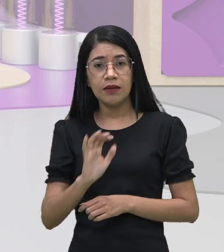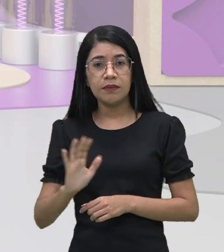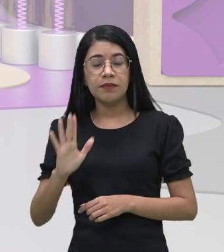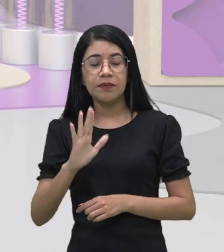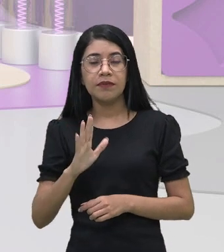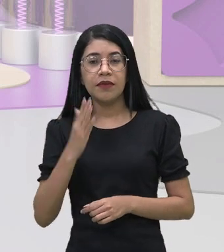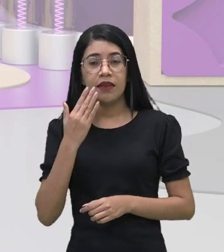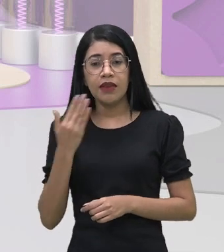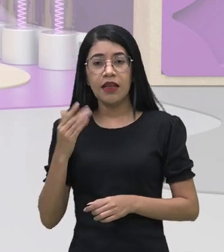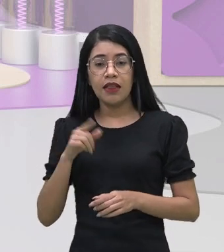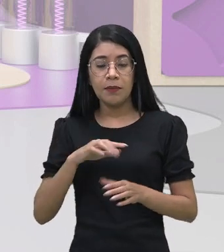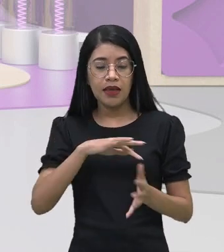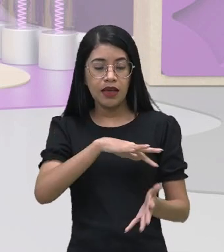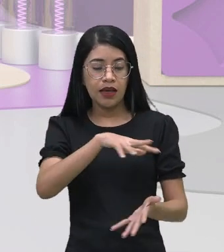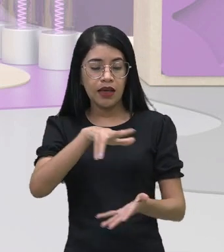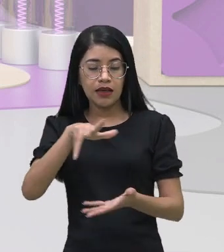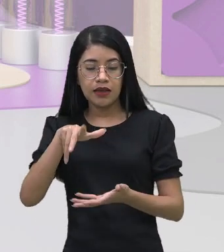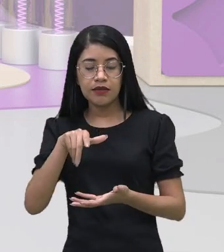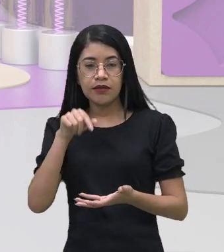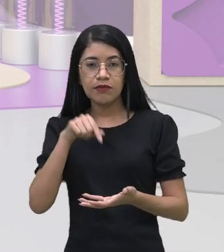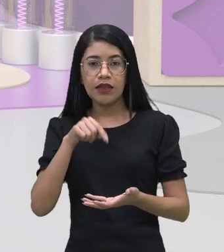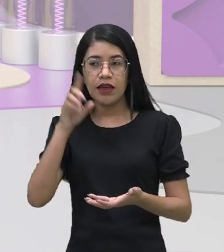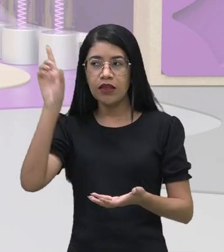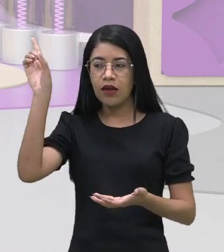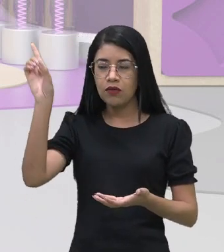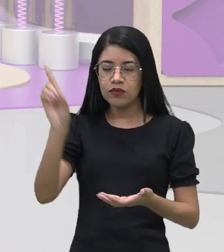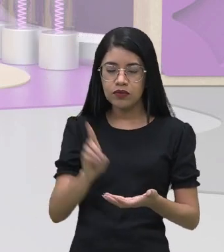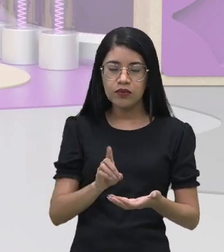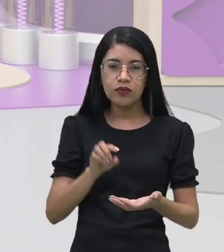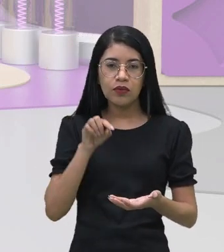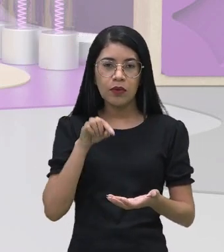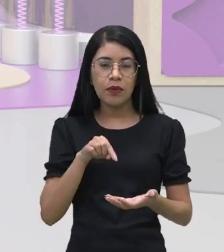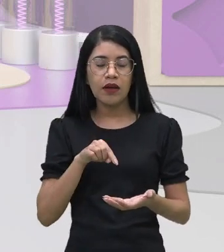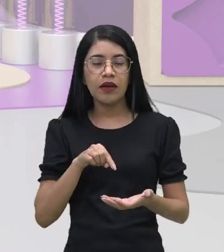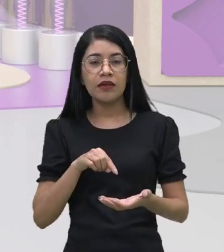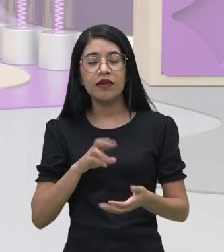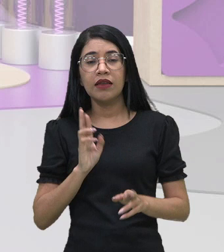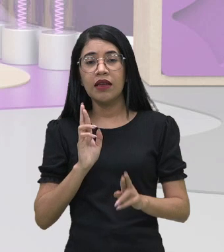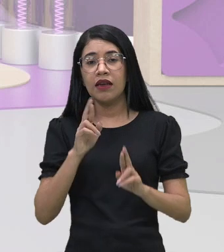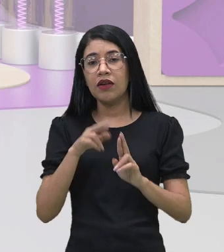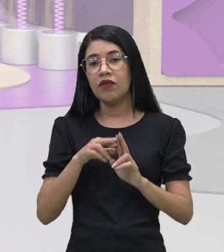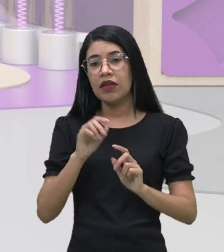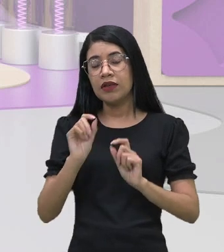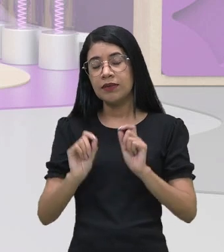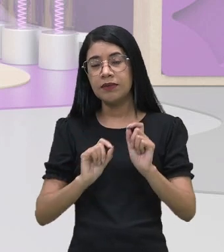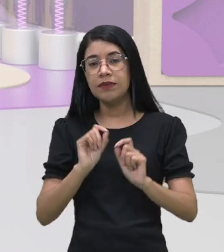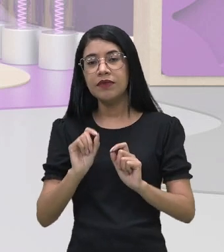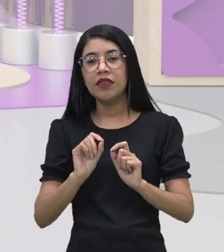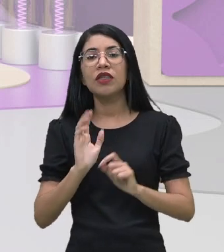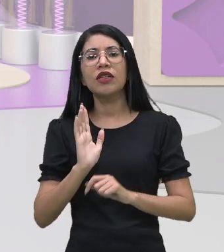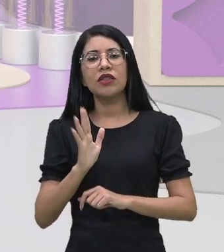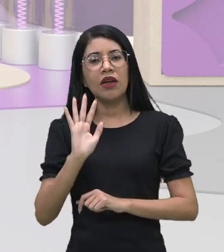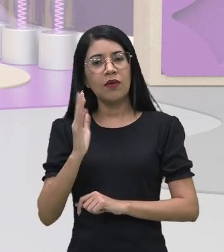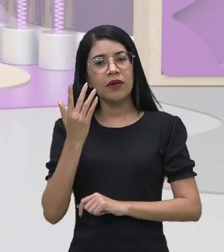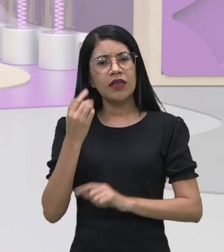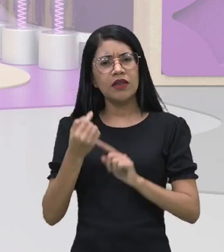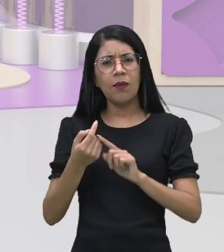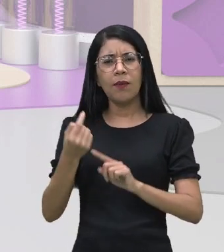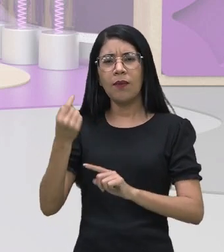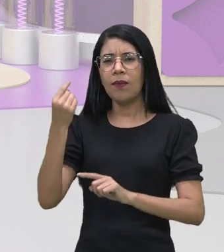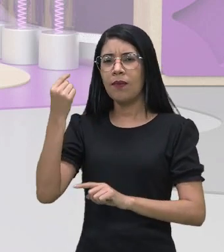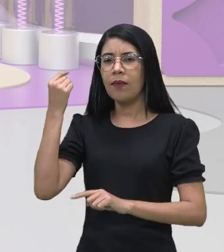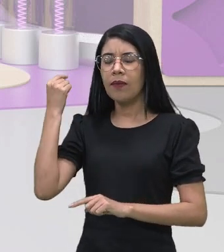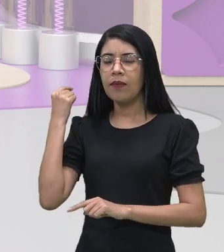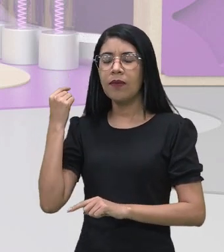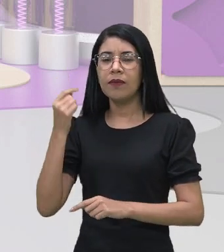E olha só, nosso planeta Terra aqui que vai ser atingido, né? Está aqui fazendo referência ao que já aconteceu, tá? Calma